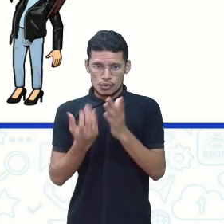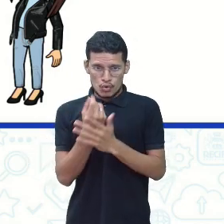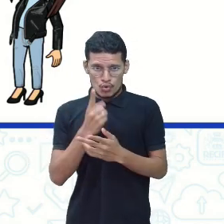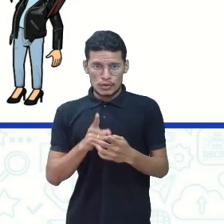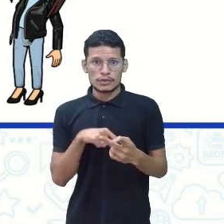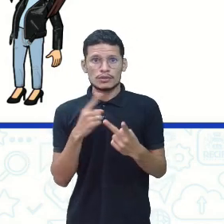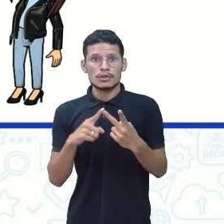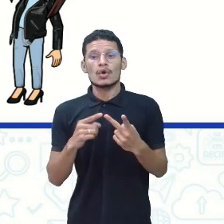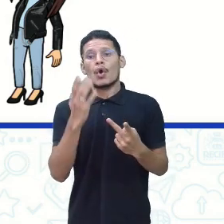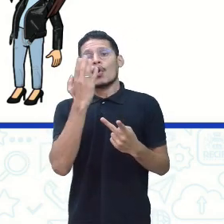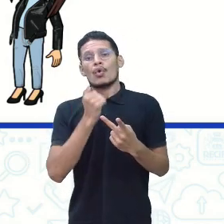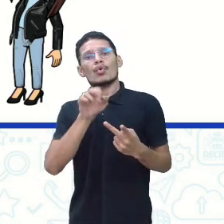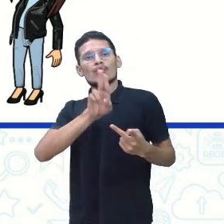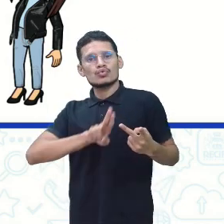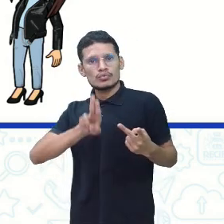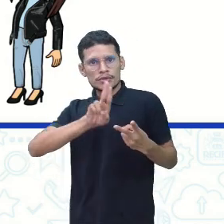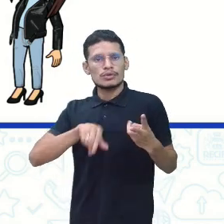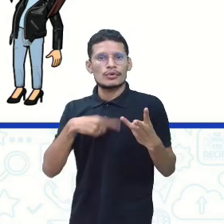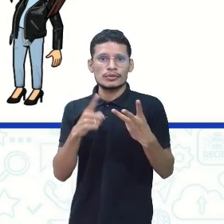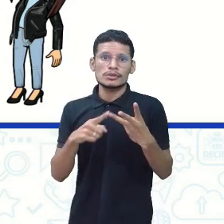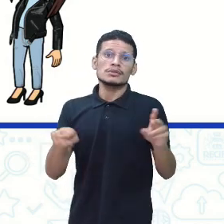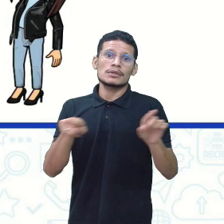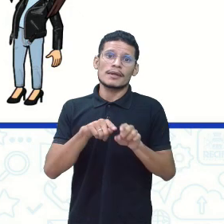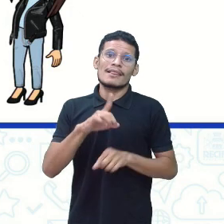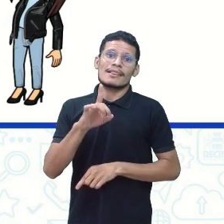produtores, consumidores e